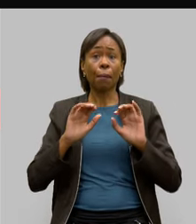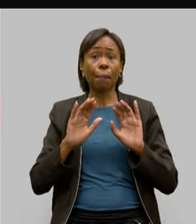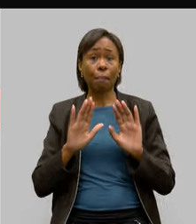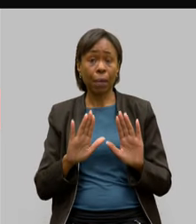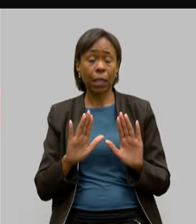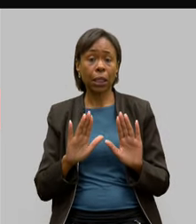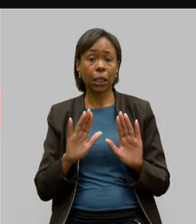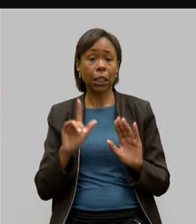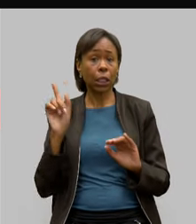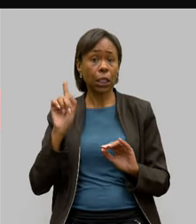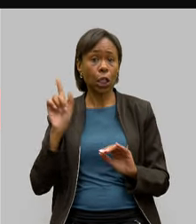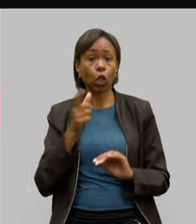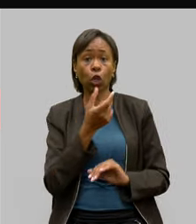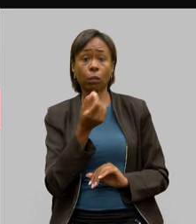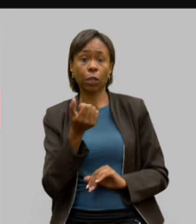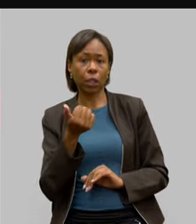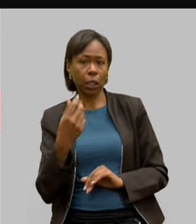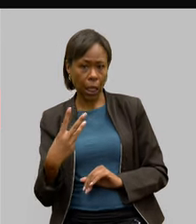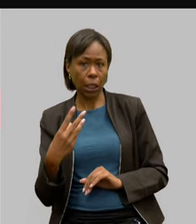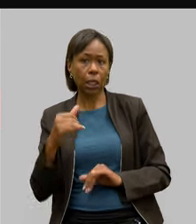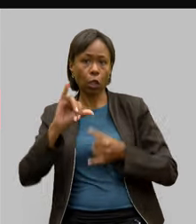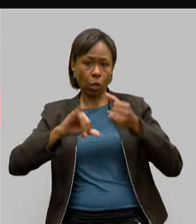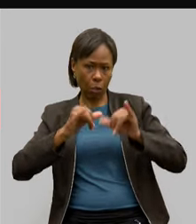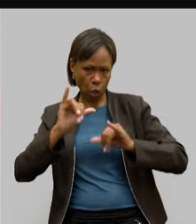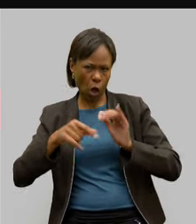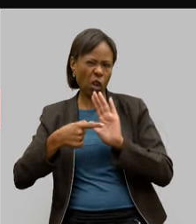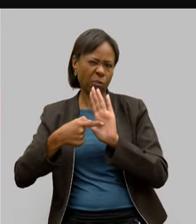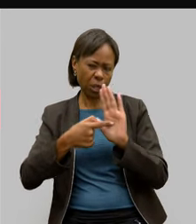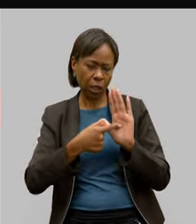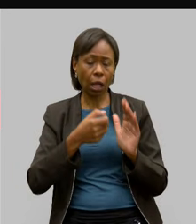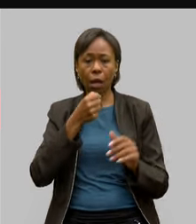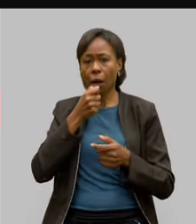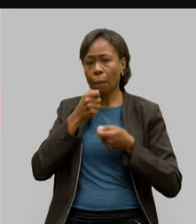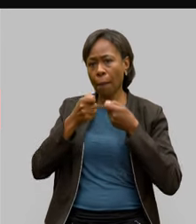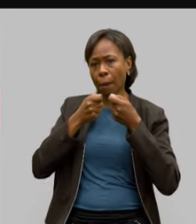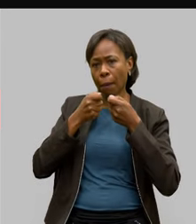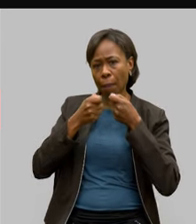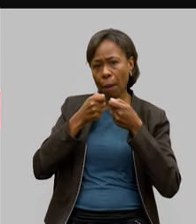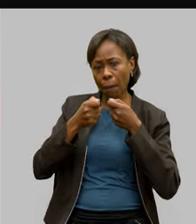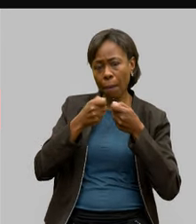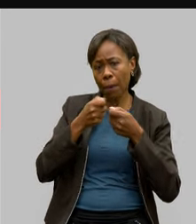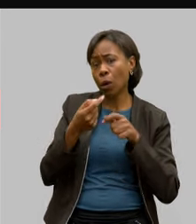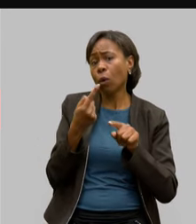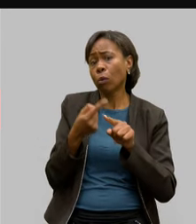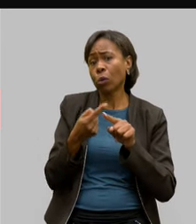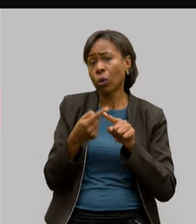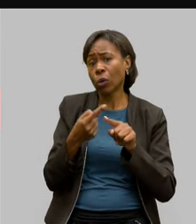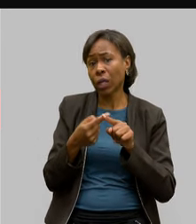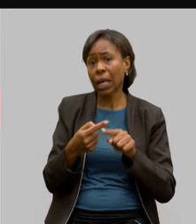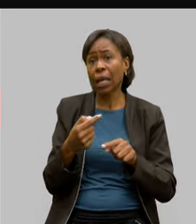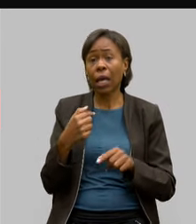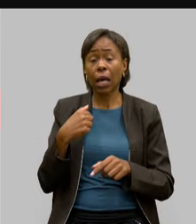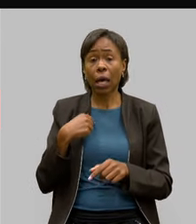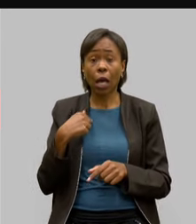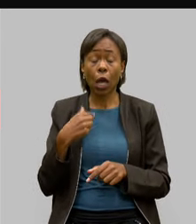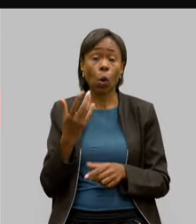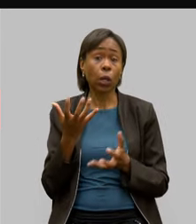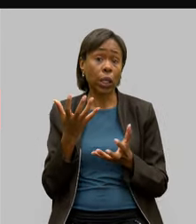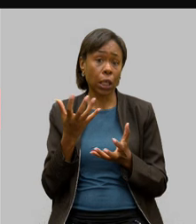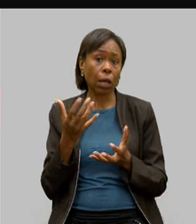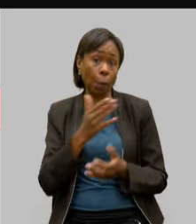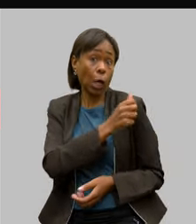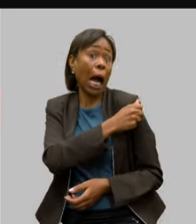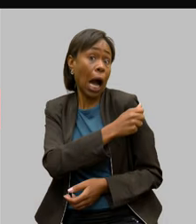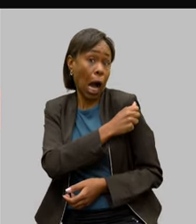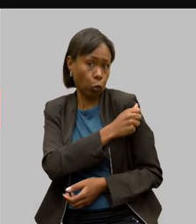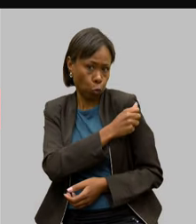né PR não tar mancon no laboratório mas eu tava dando uma entrevista porque eu resolvi fazer uma vaquinha eu não né os meus alunos resolveram